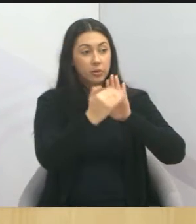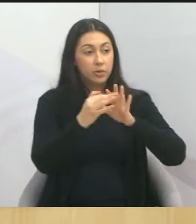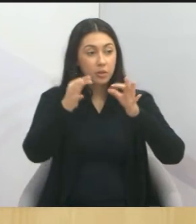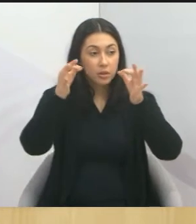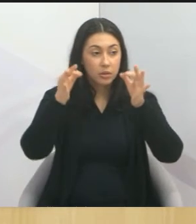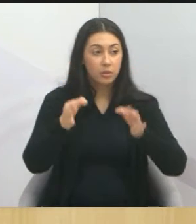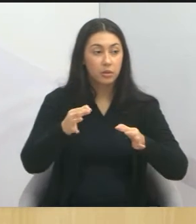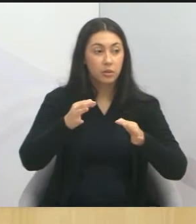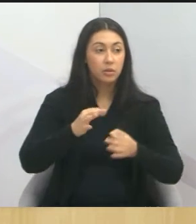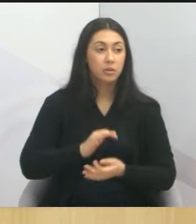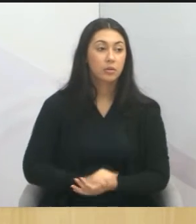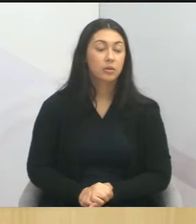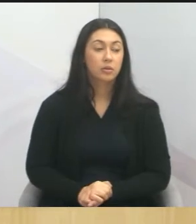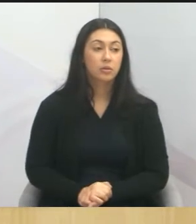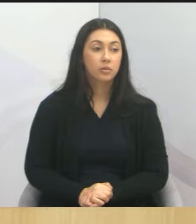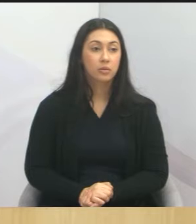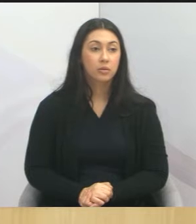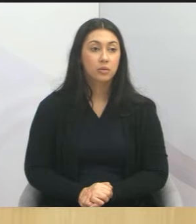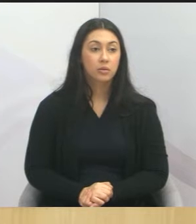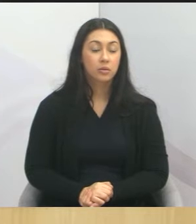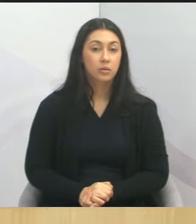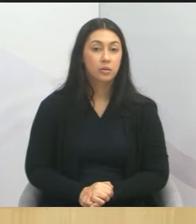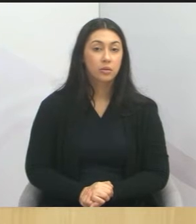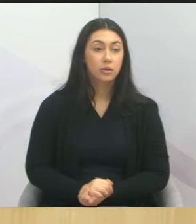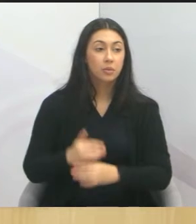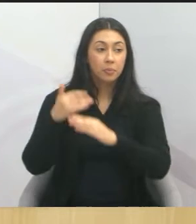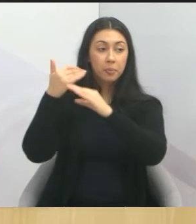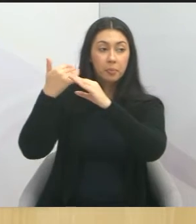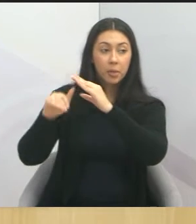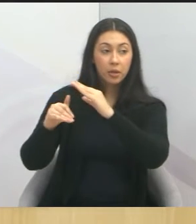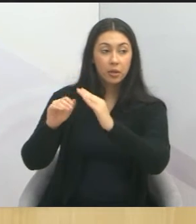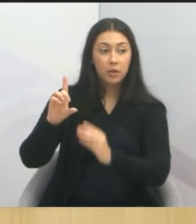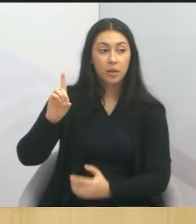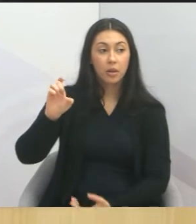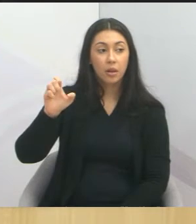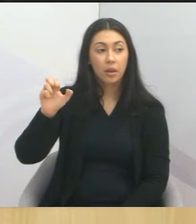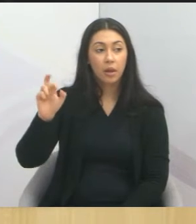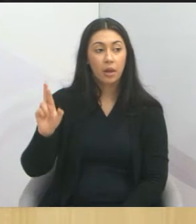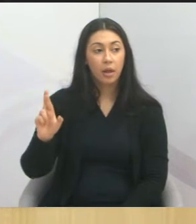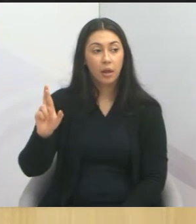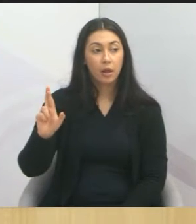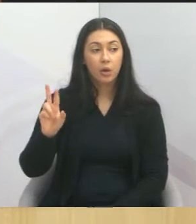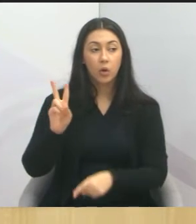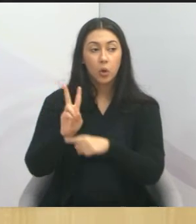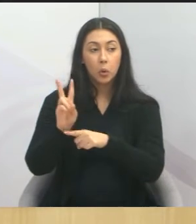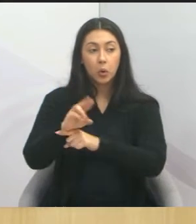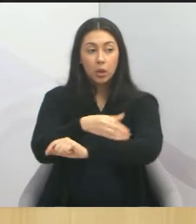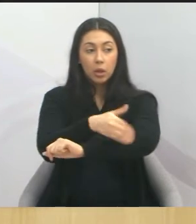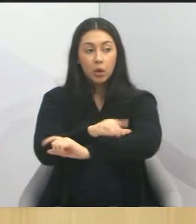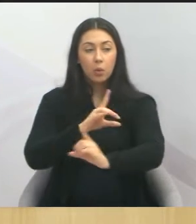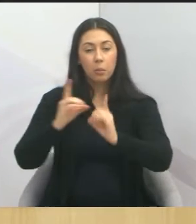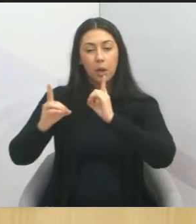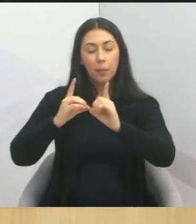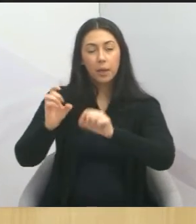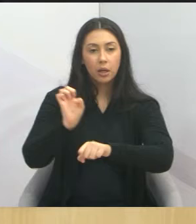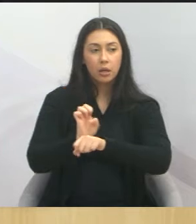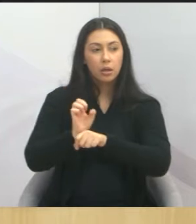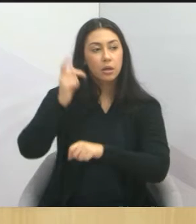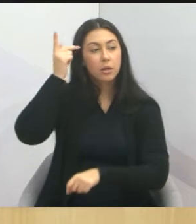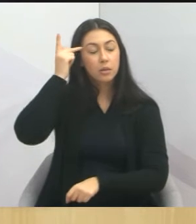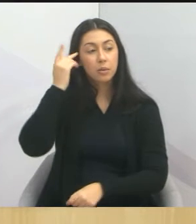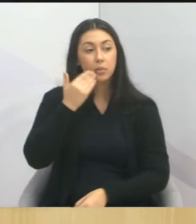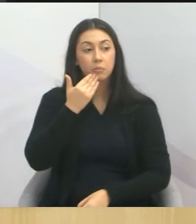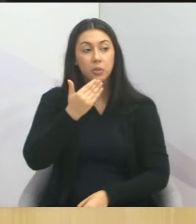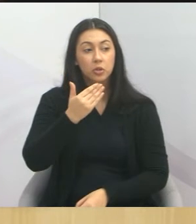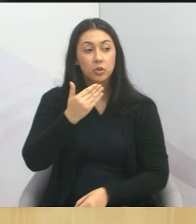plenário e cumpridas as formalidades regimentais que seja encaminhado ao Dr Departamento de Estrada e rodagem do Estado de São Paulo solicitando